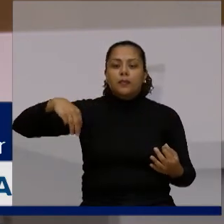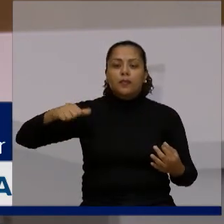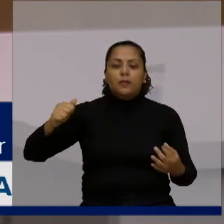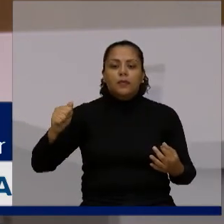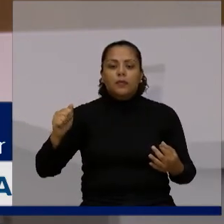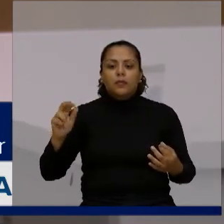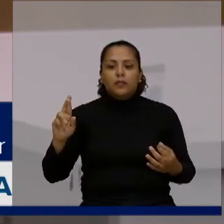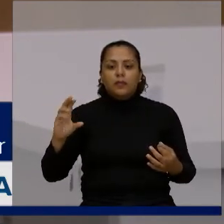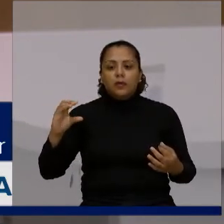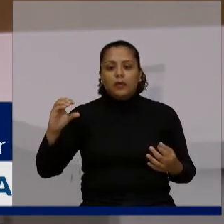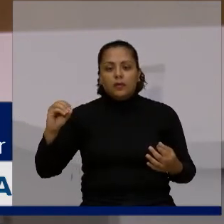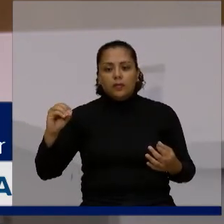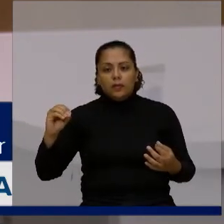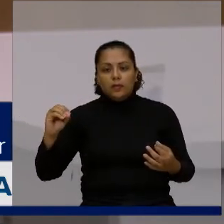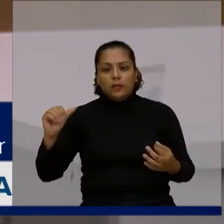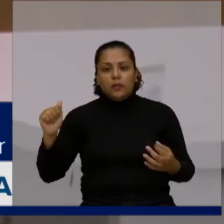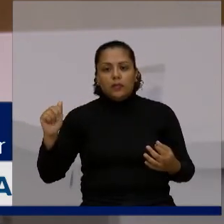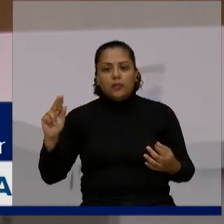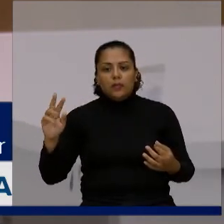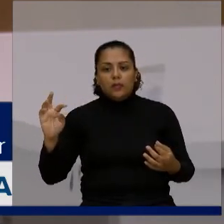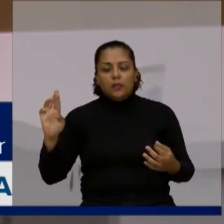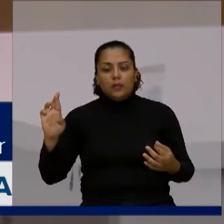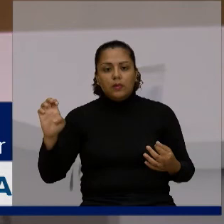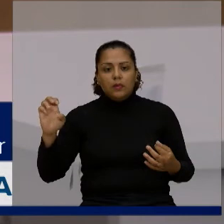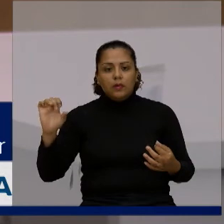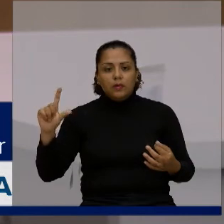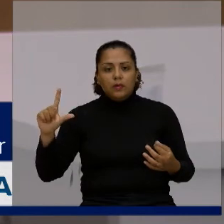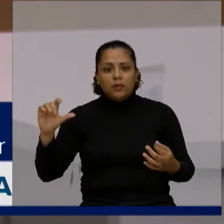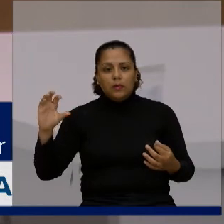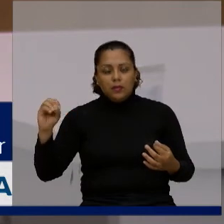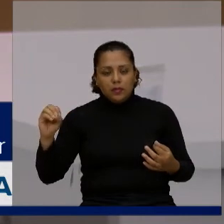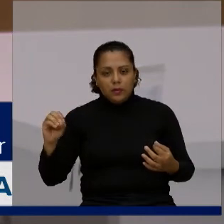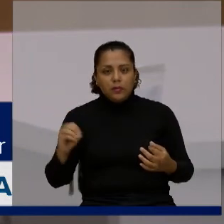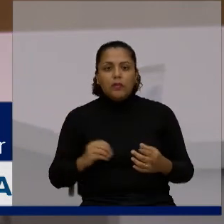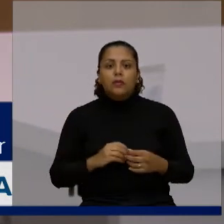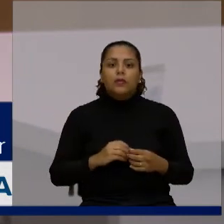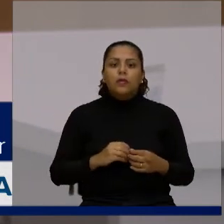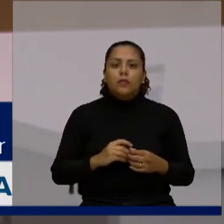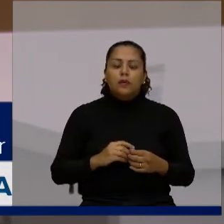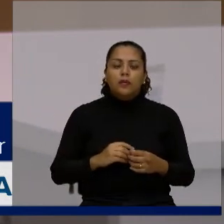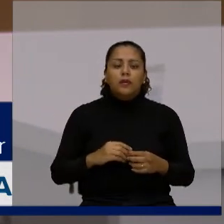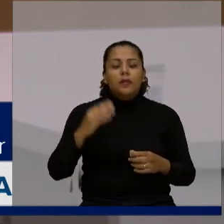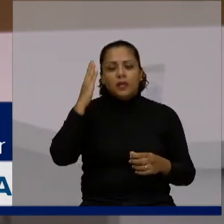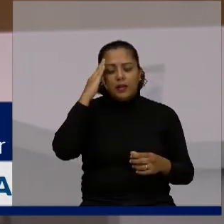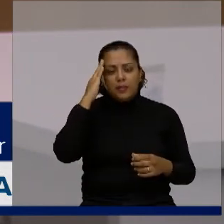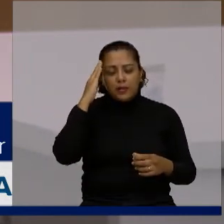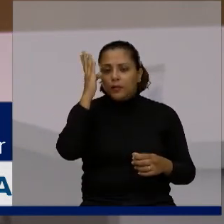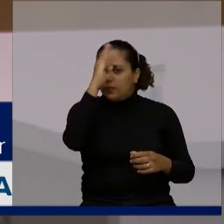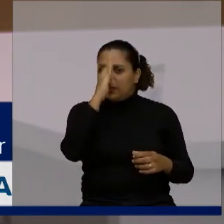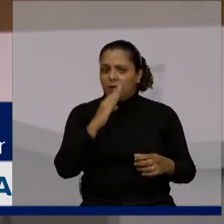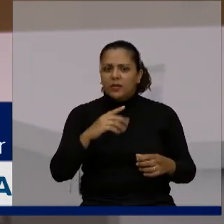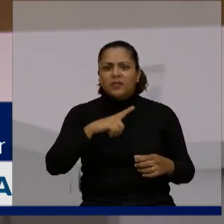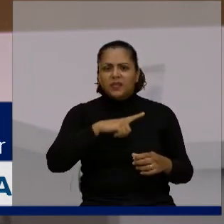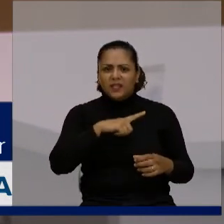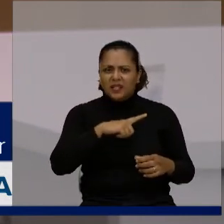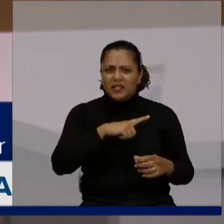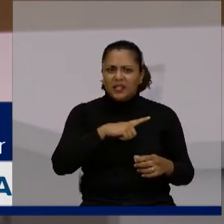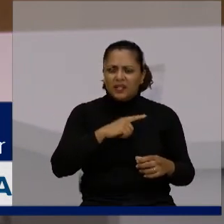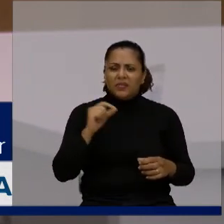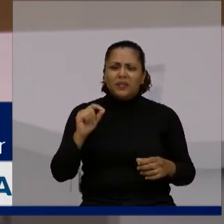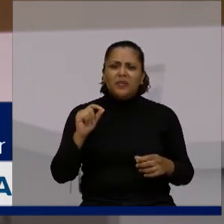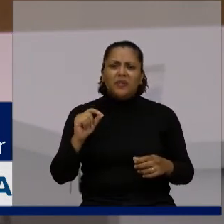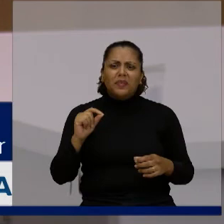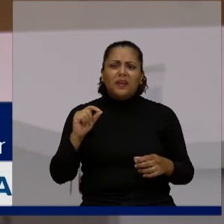ministro do STF. A família dele é muito forte no Alagoas, ele é primo do ex-presidente Fernando Collor. E a gente sabe que o Brasil tem esse costume de cartórios,